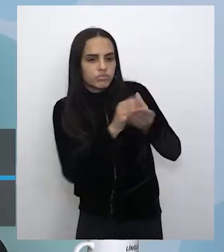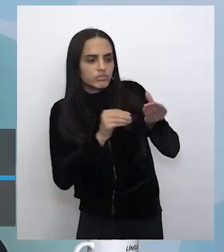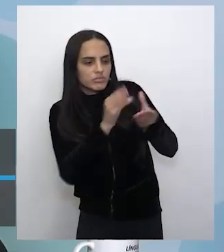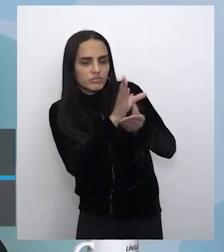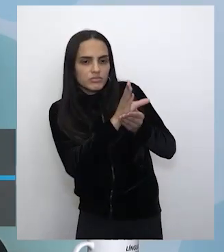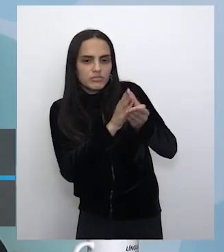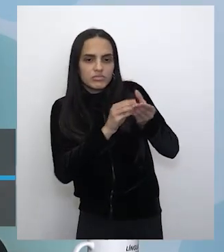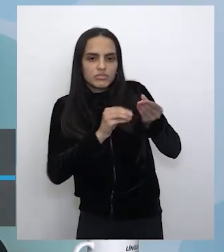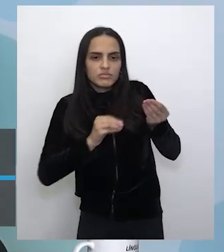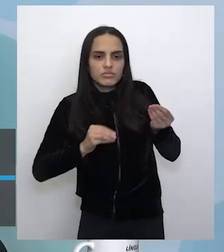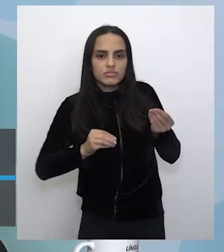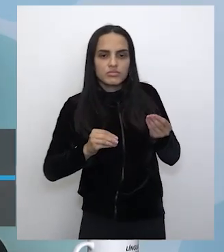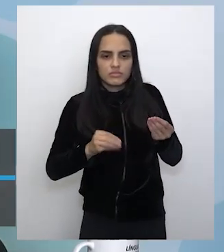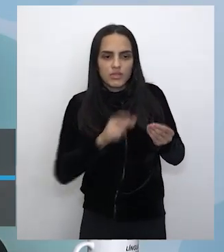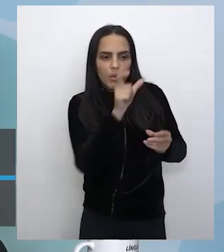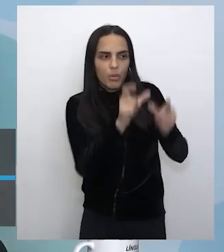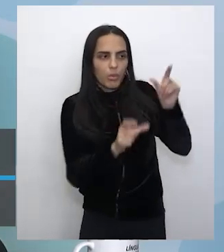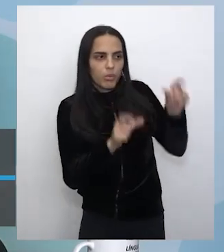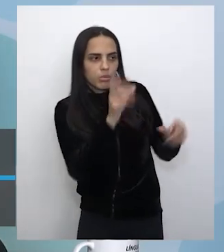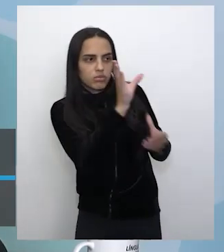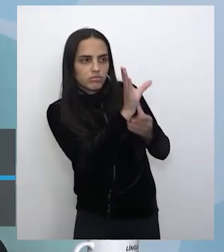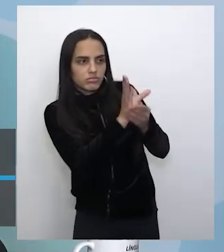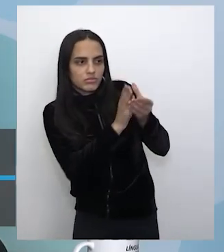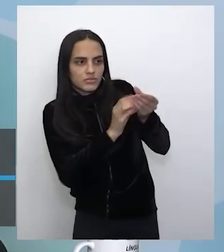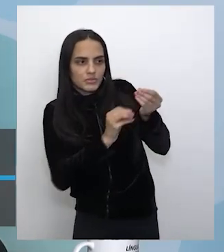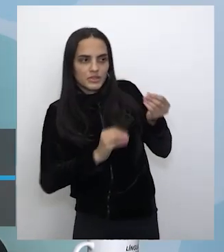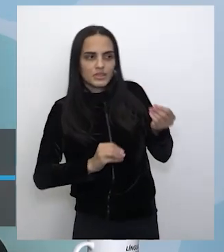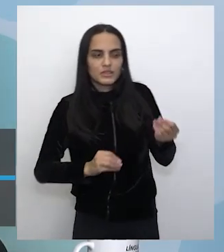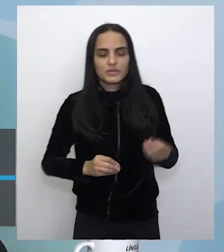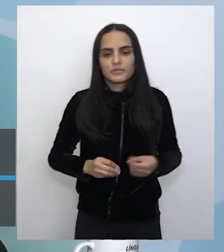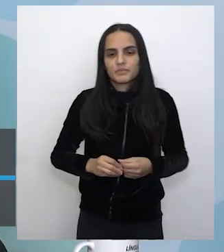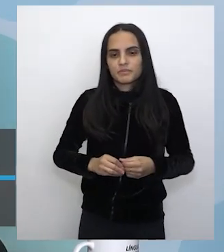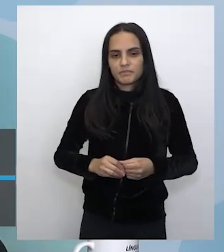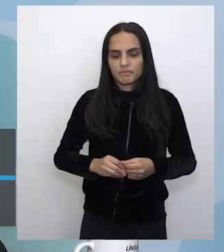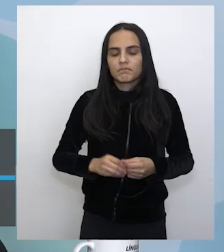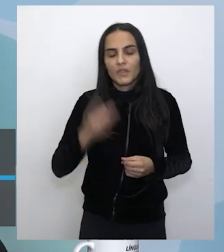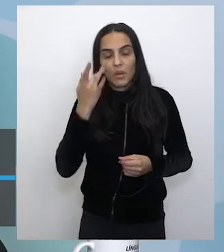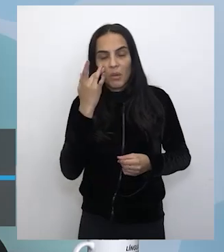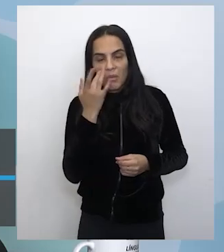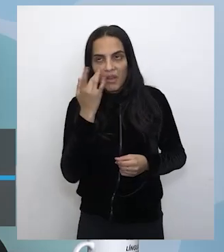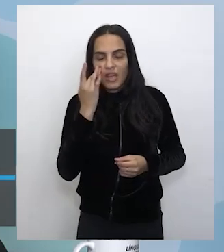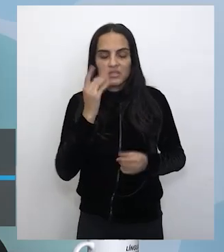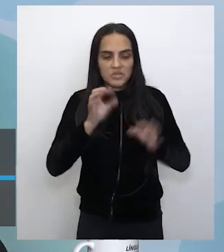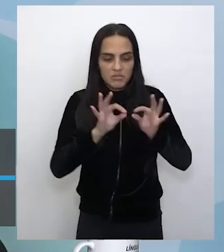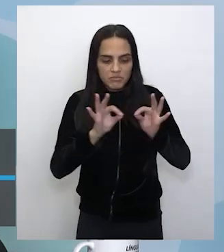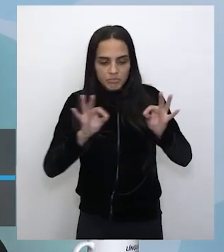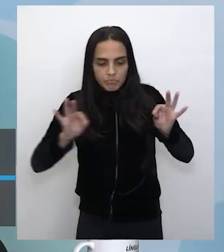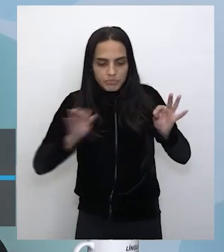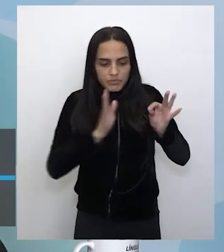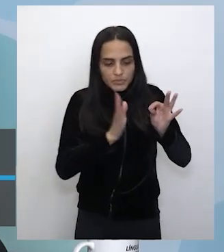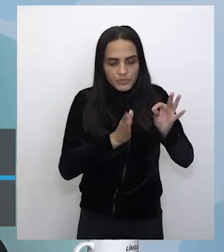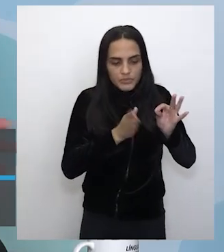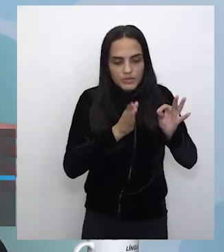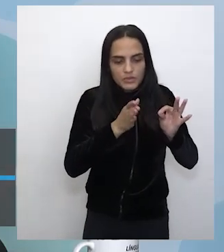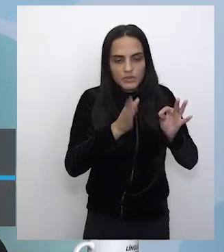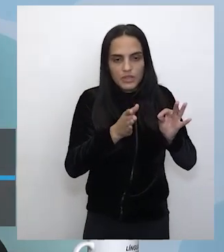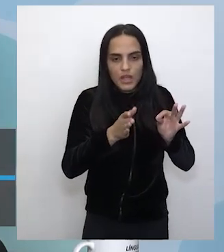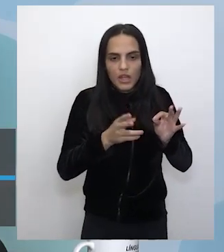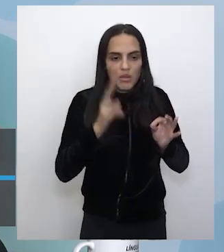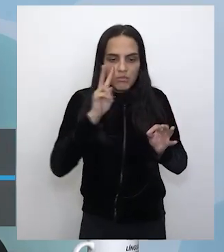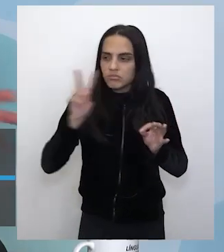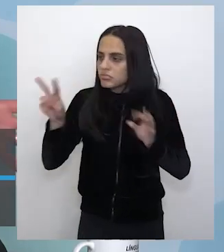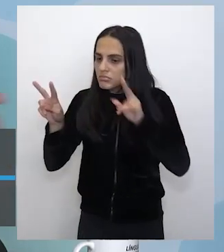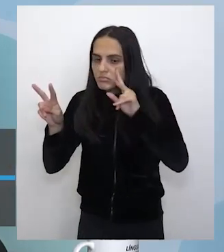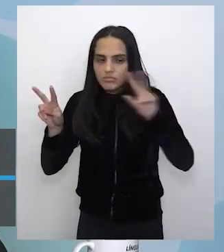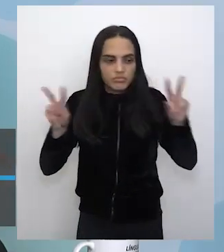os modelos que foram para elas propostos, sem seguir na própria vida. Eu acho que seguir em linha reta seria você não ficar